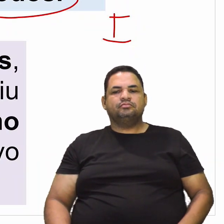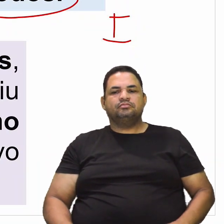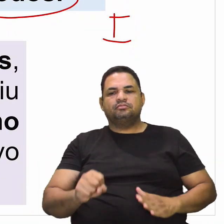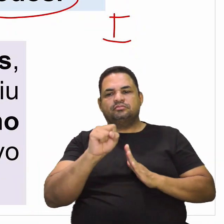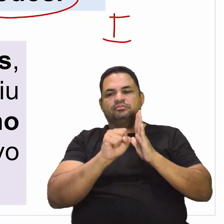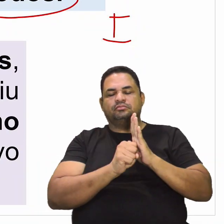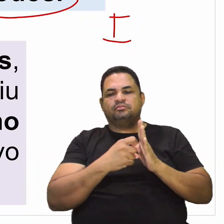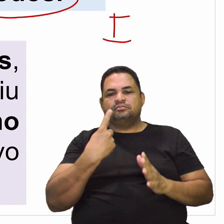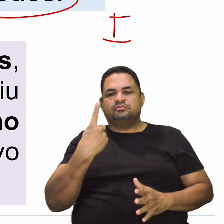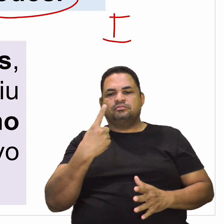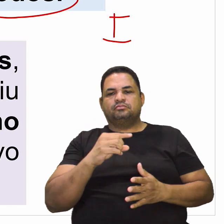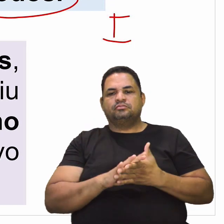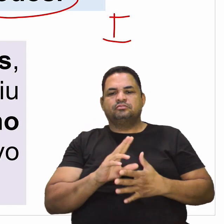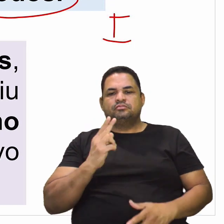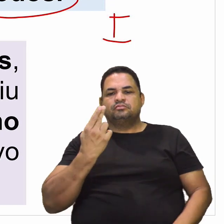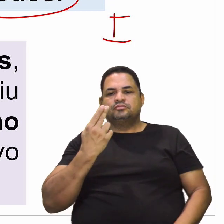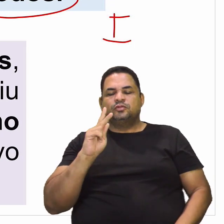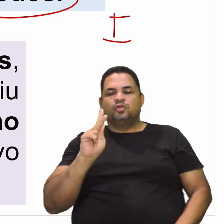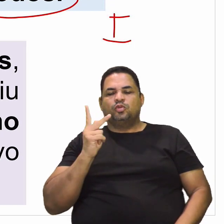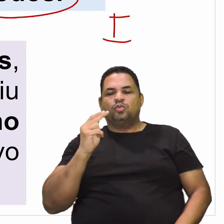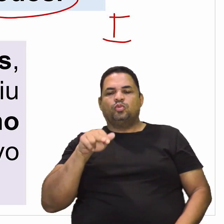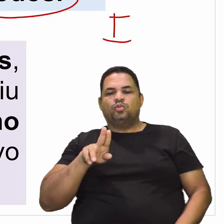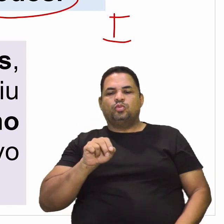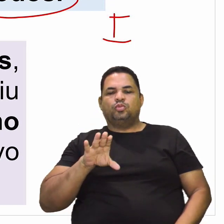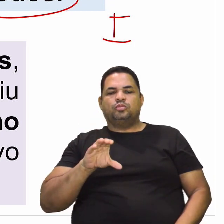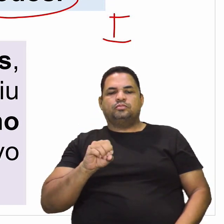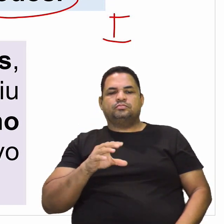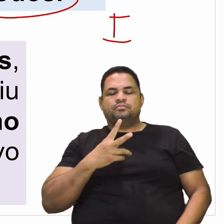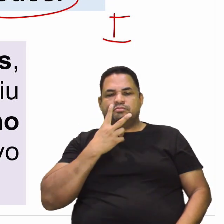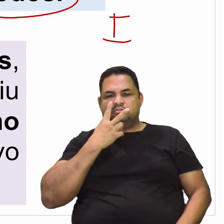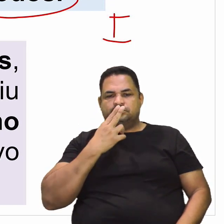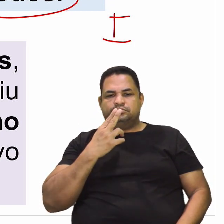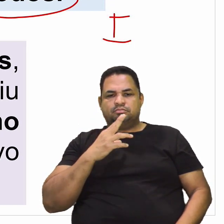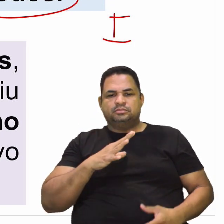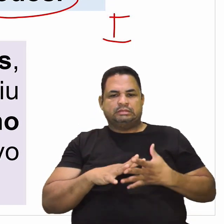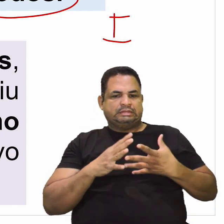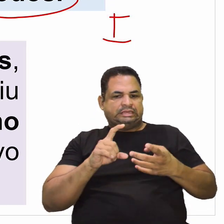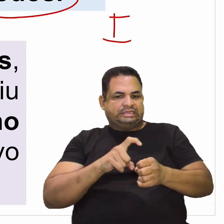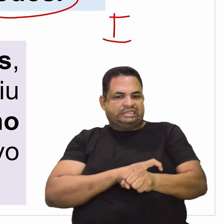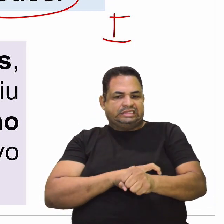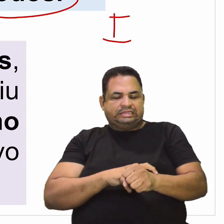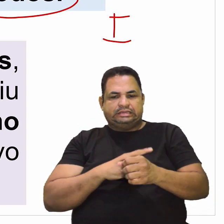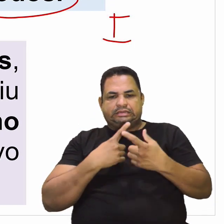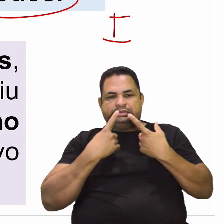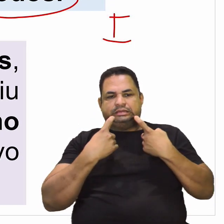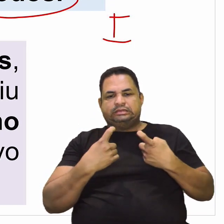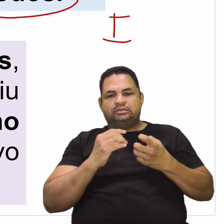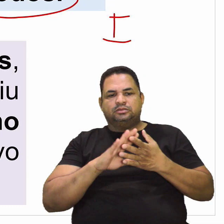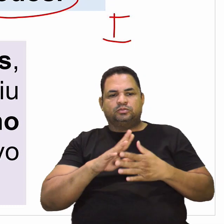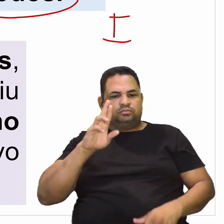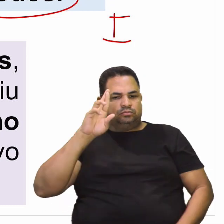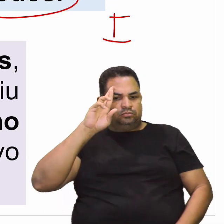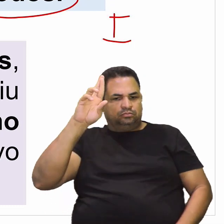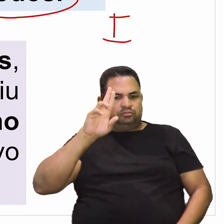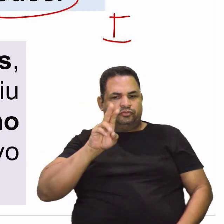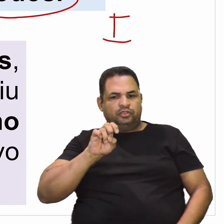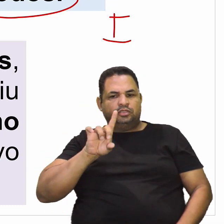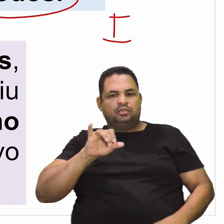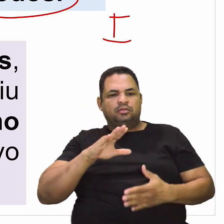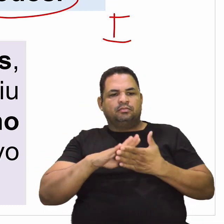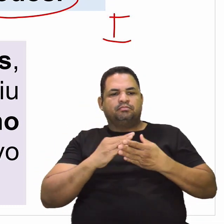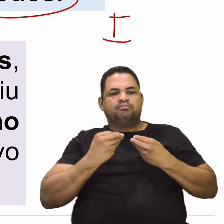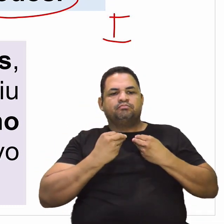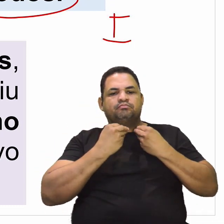temos os hunos. Parece que a então da fúria dos hunos, o chefe dos visigodos